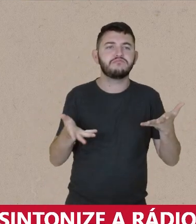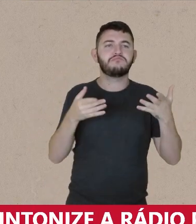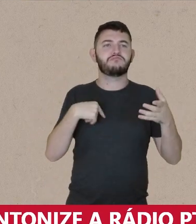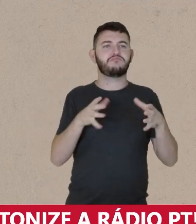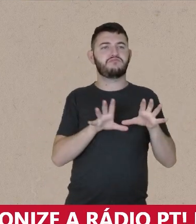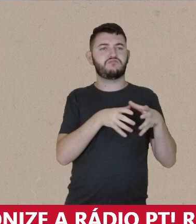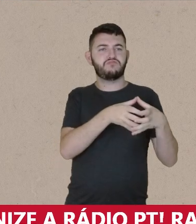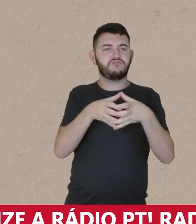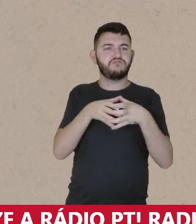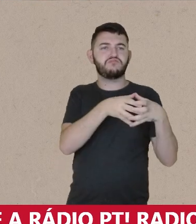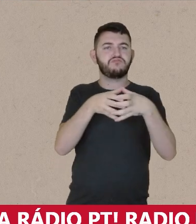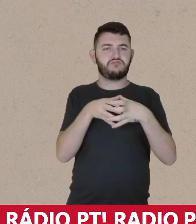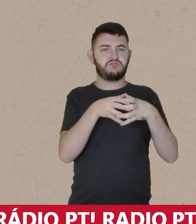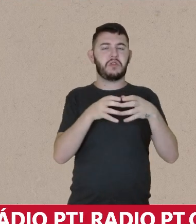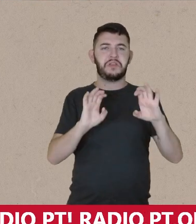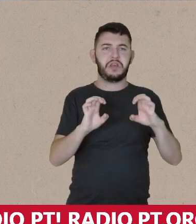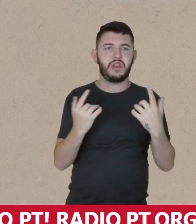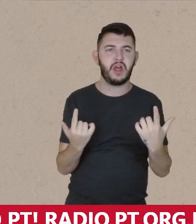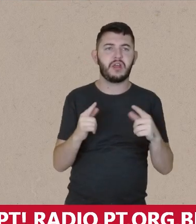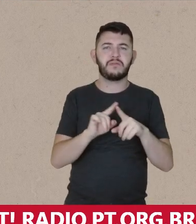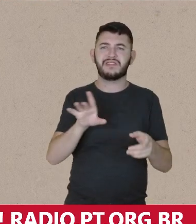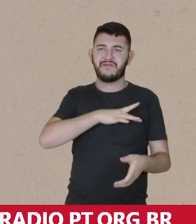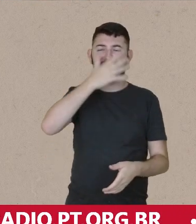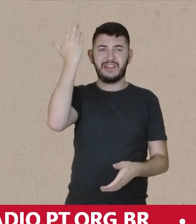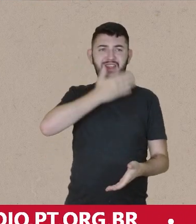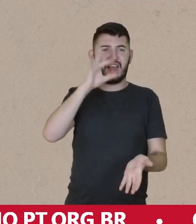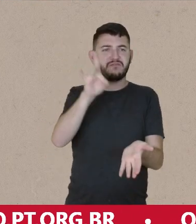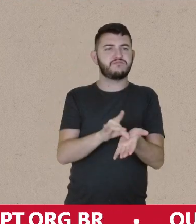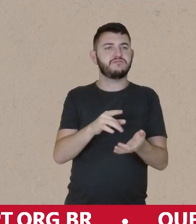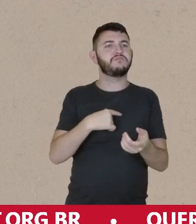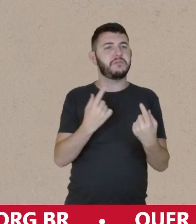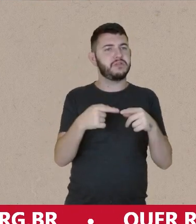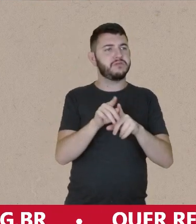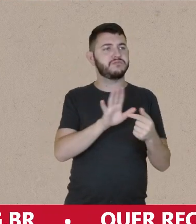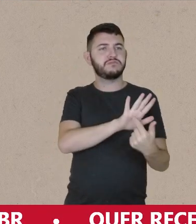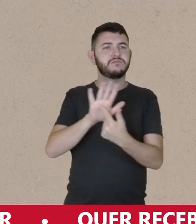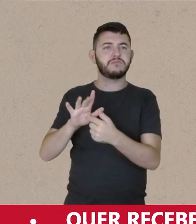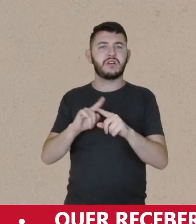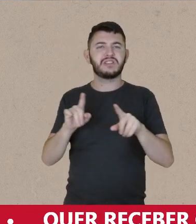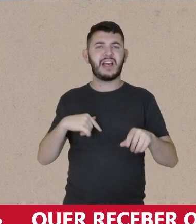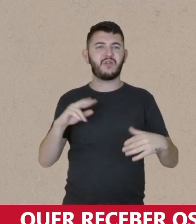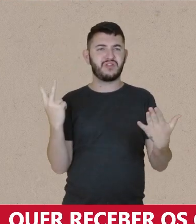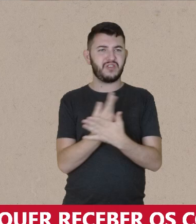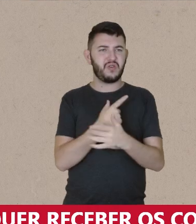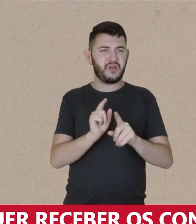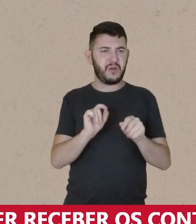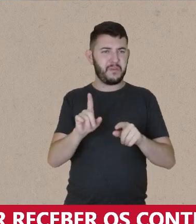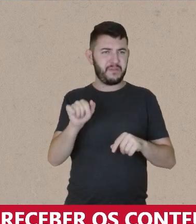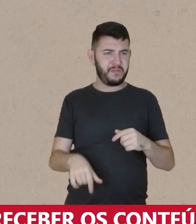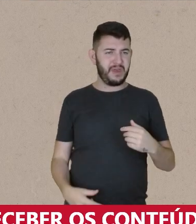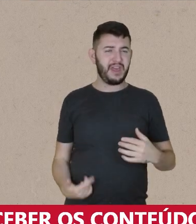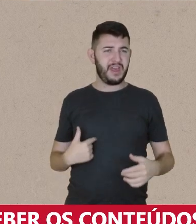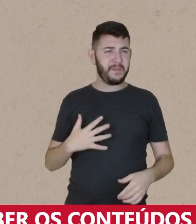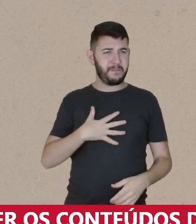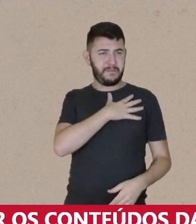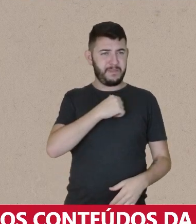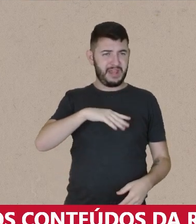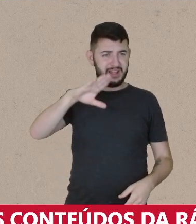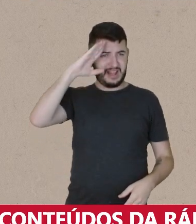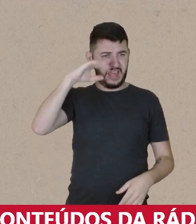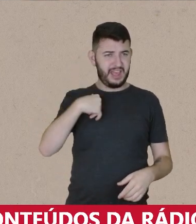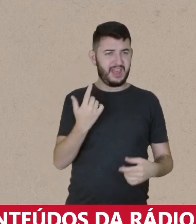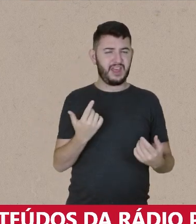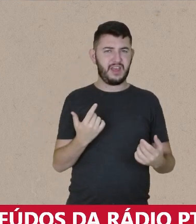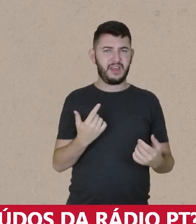convivem. Mas evidente que tem que ser agravado. Se um militar se levanta, não é a mesma coisa que um civil, é